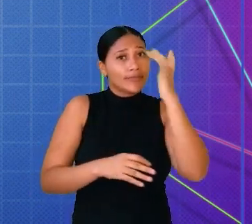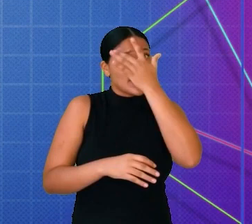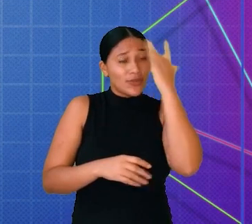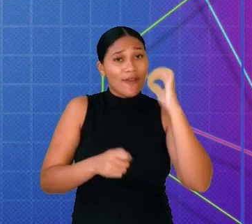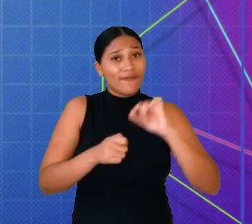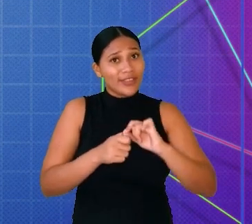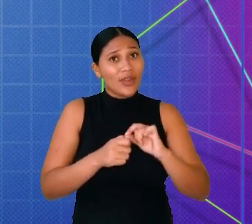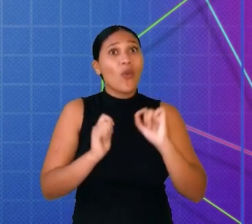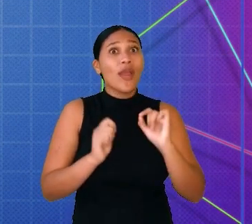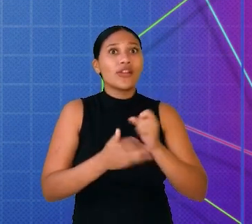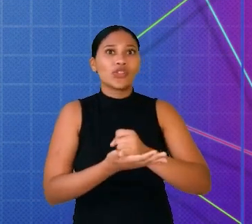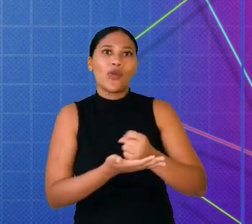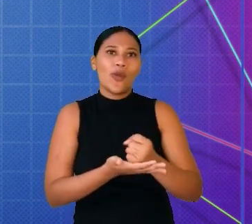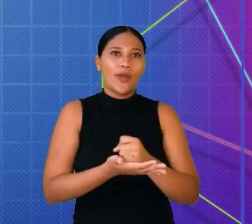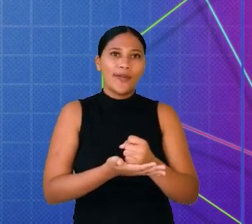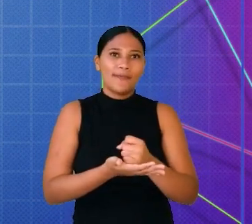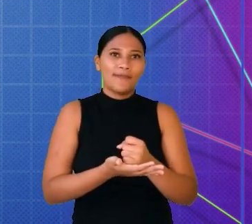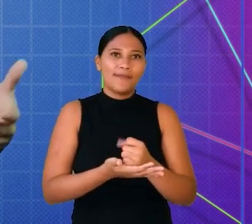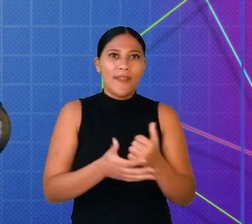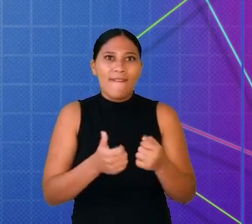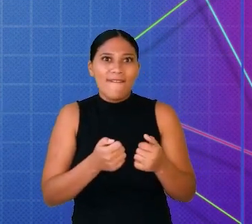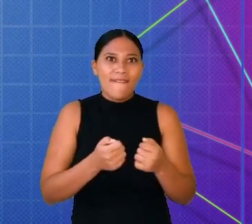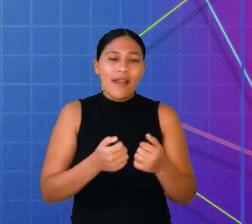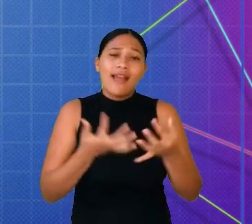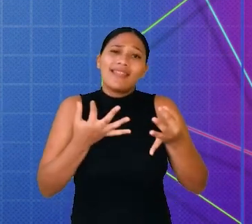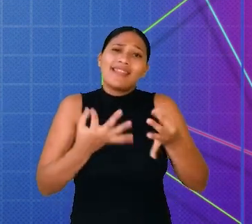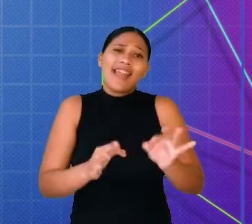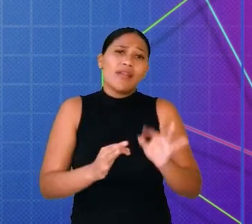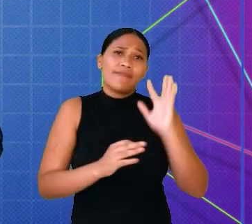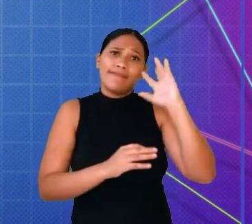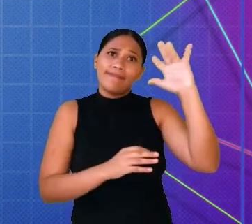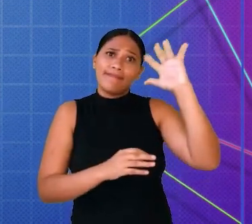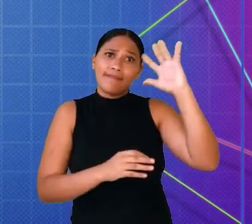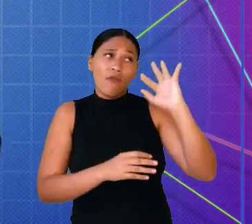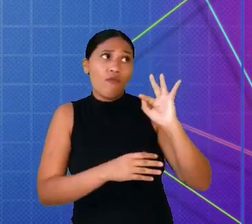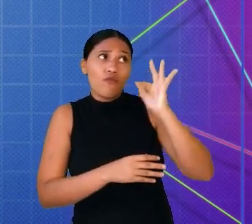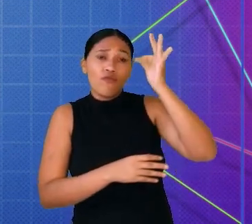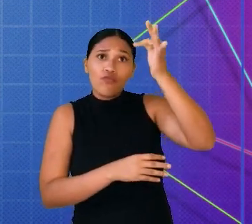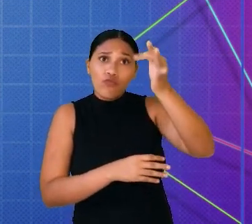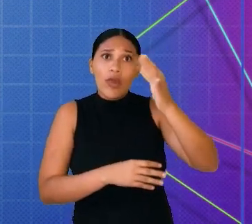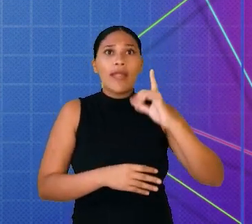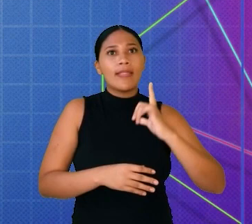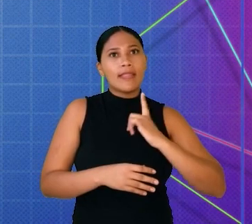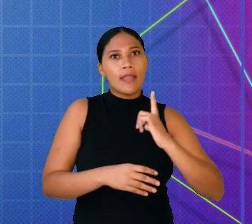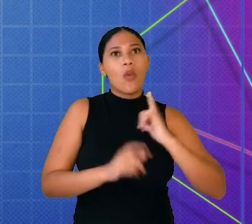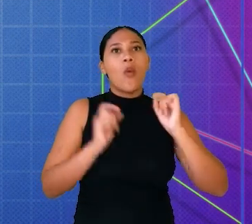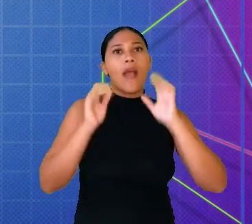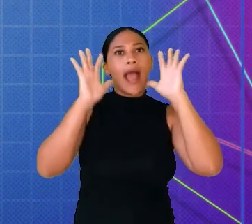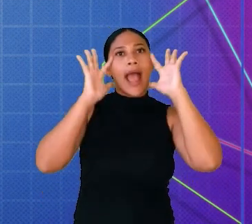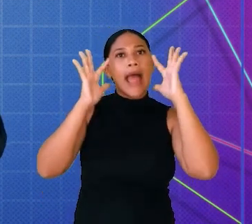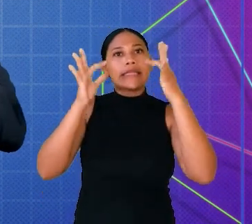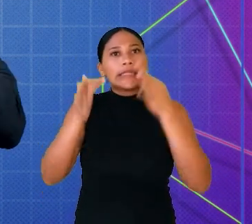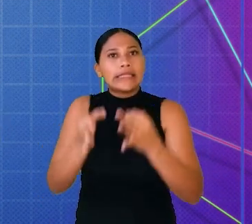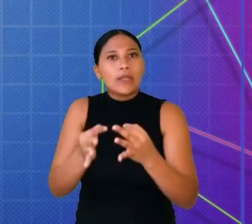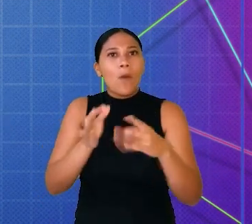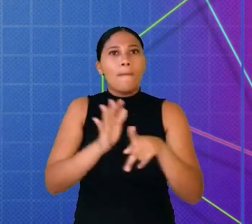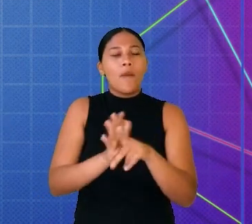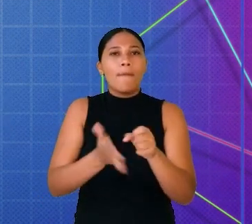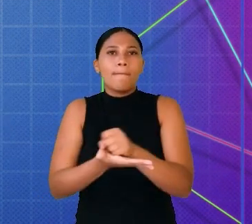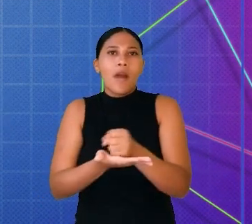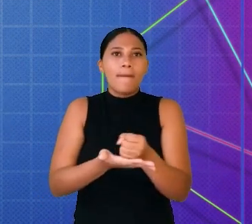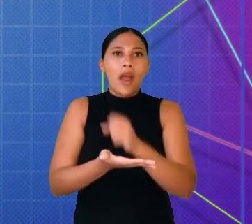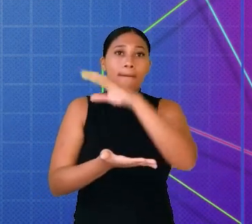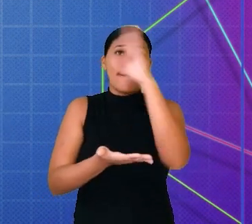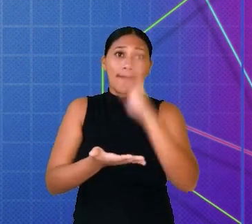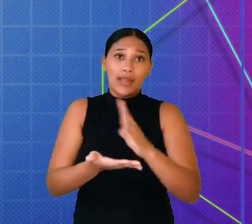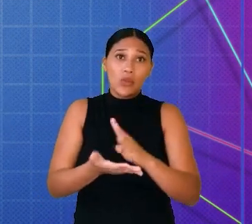certeza fizeram nessa pandemia foi jogar. Por isso, é certo de se imaginar que nos próximos tempos que virão, teremos mais atenção